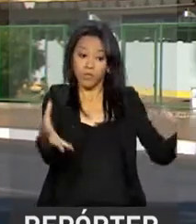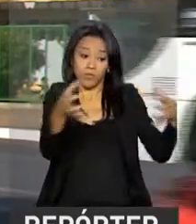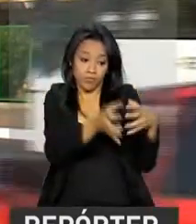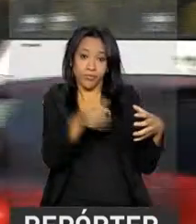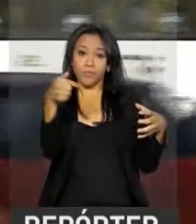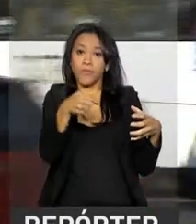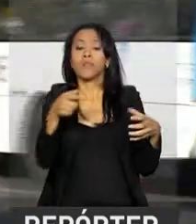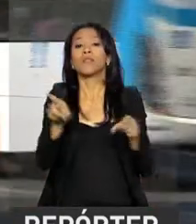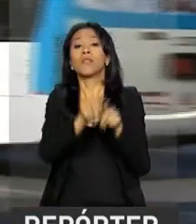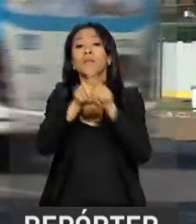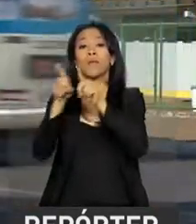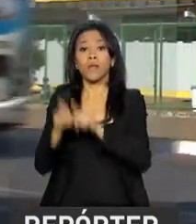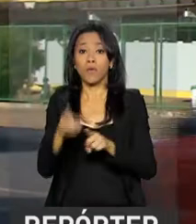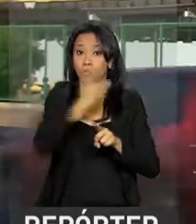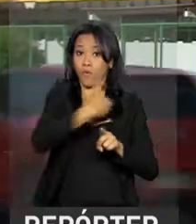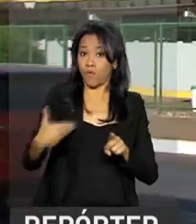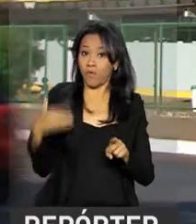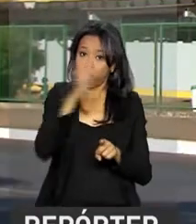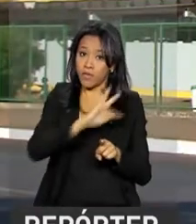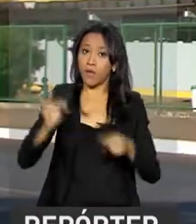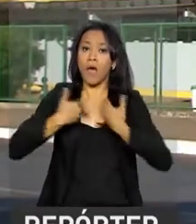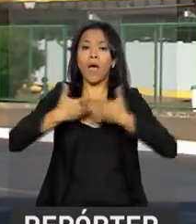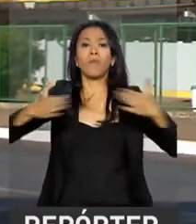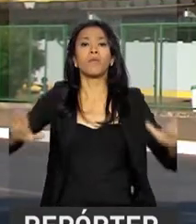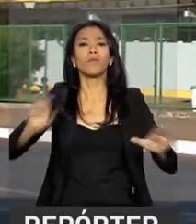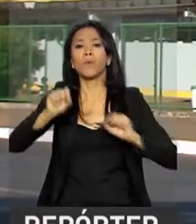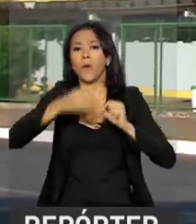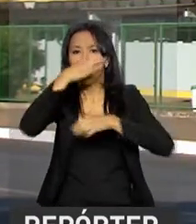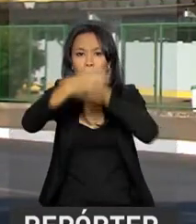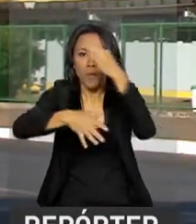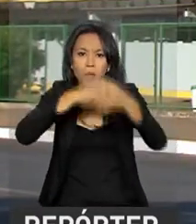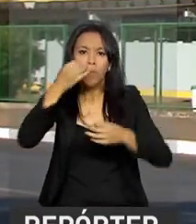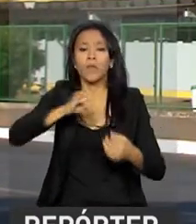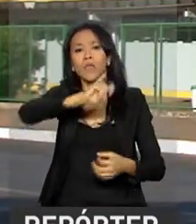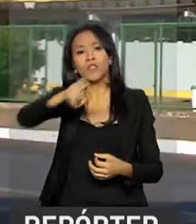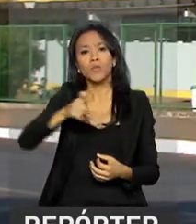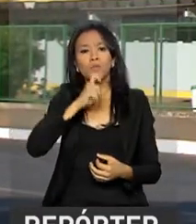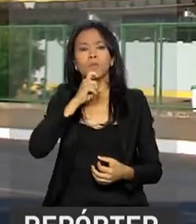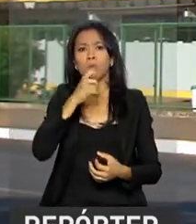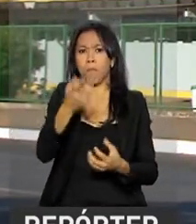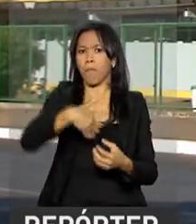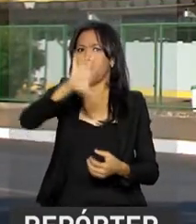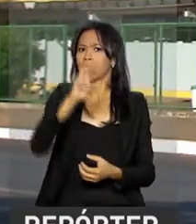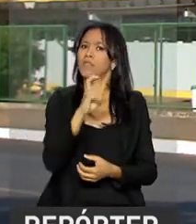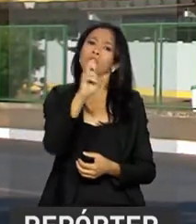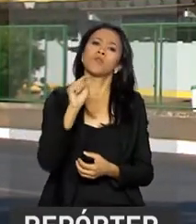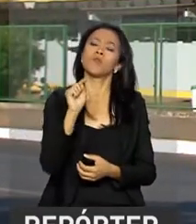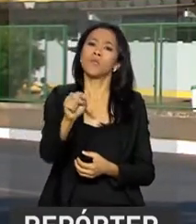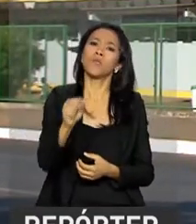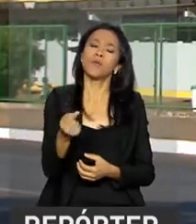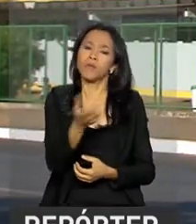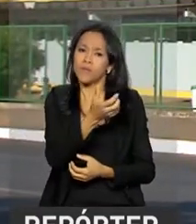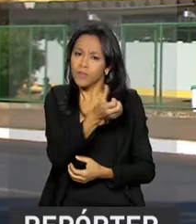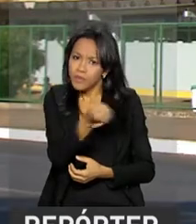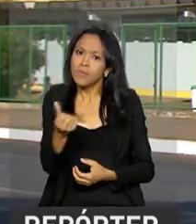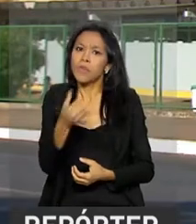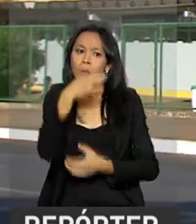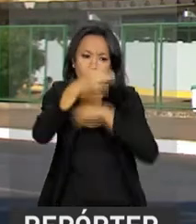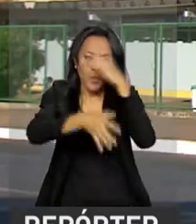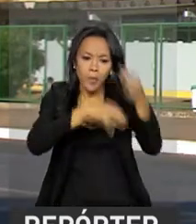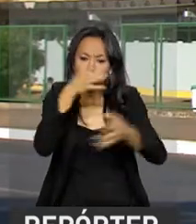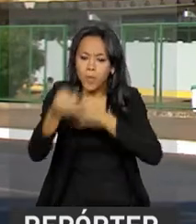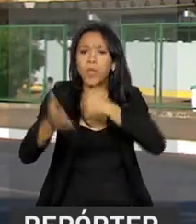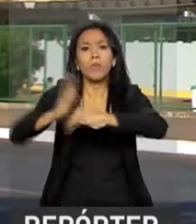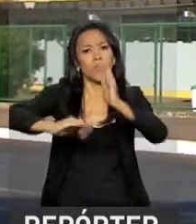disso o governo federal abriu uma consulta pública em julho e recebeu mais de 5 mil e 500 sugestões de usuários e